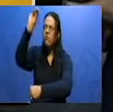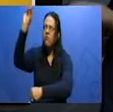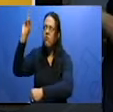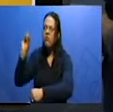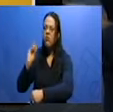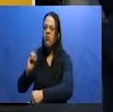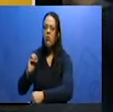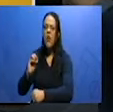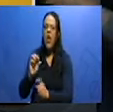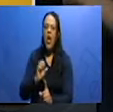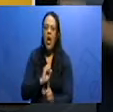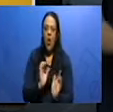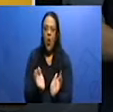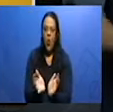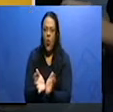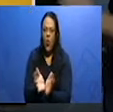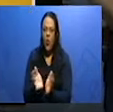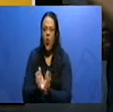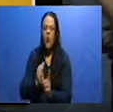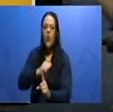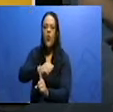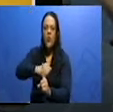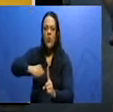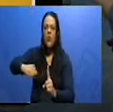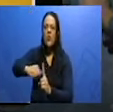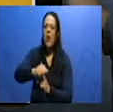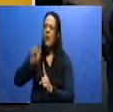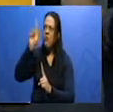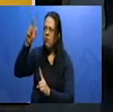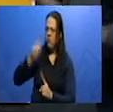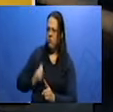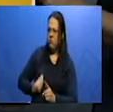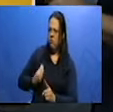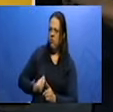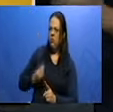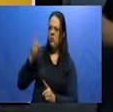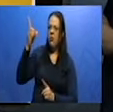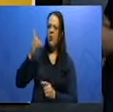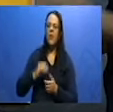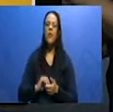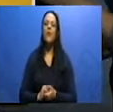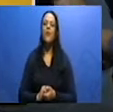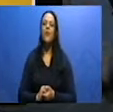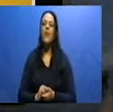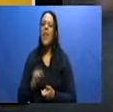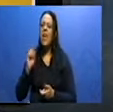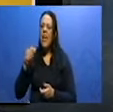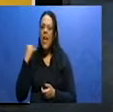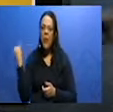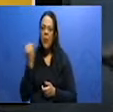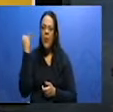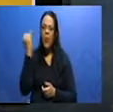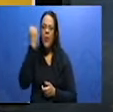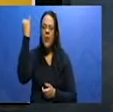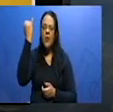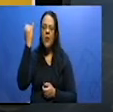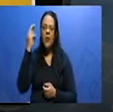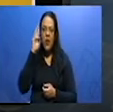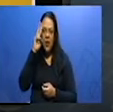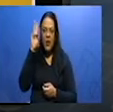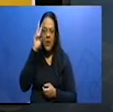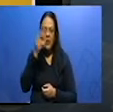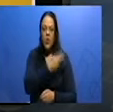vivendo. Você também aprenderá como a África e os africanos passaram a fazer parte da nossa história. Para você entender essa